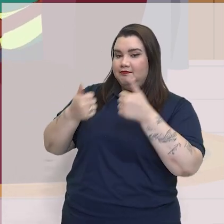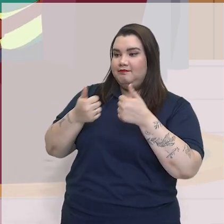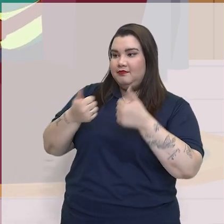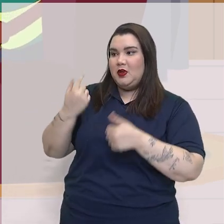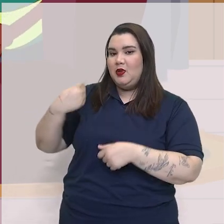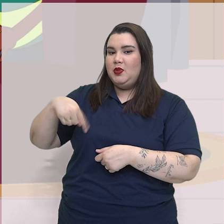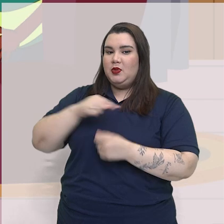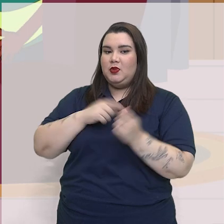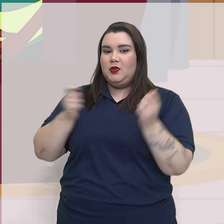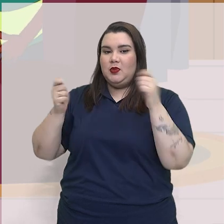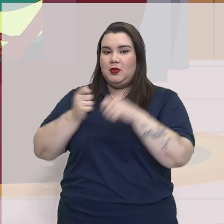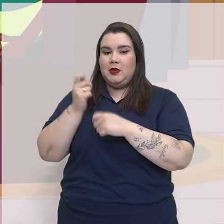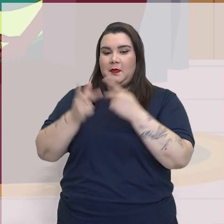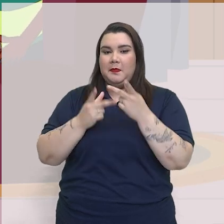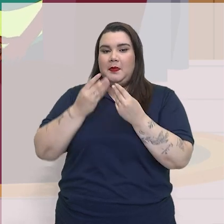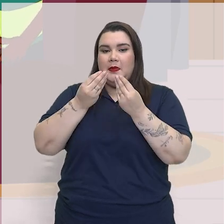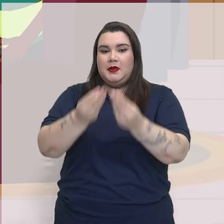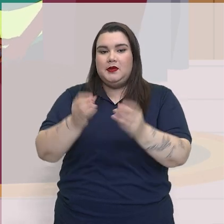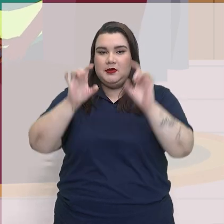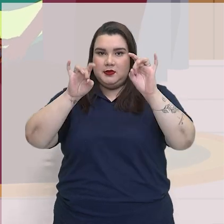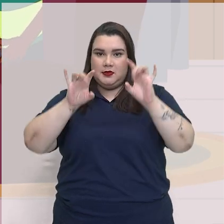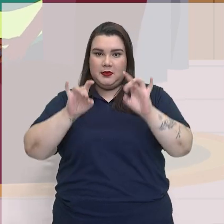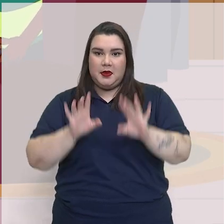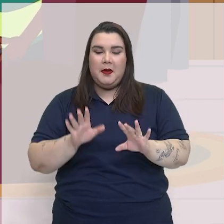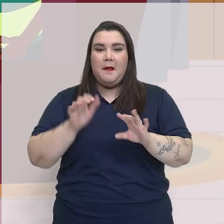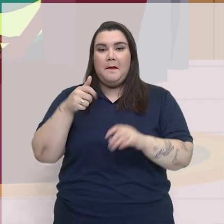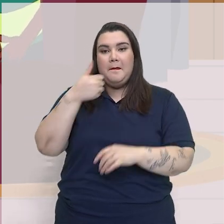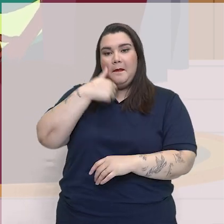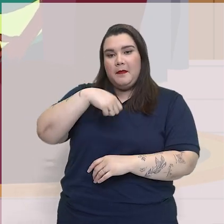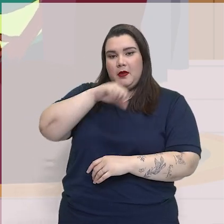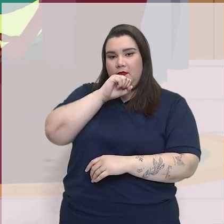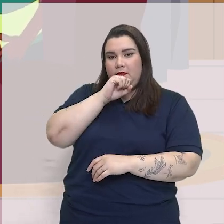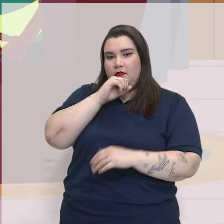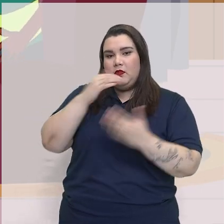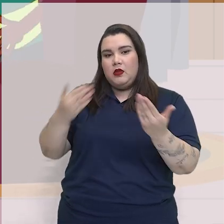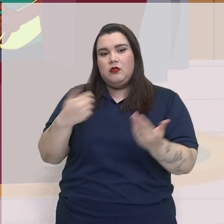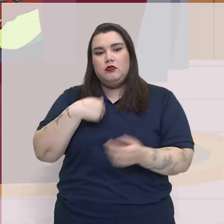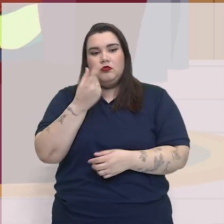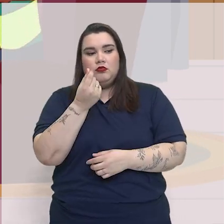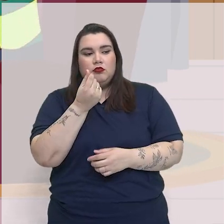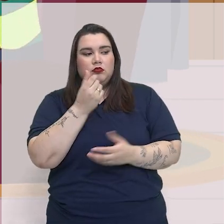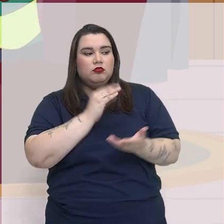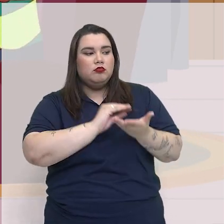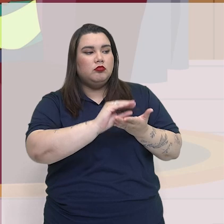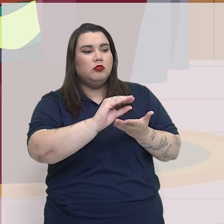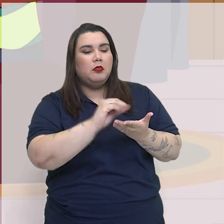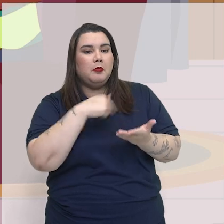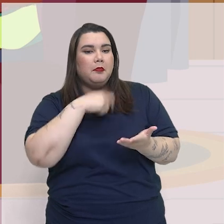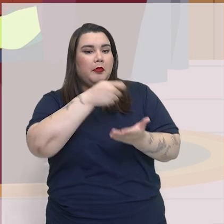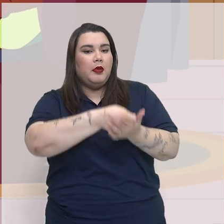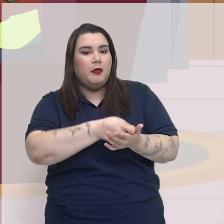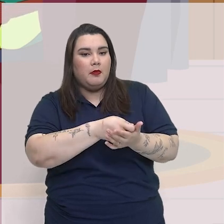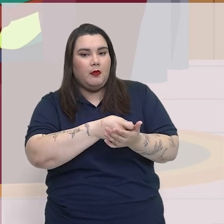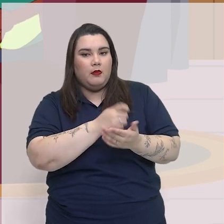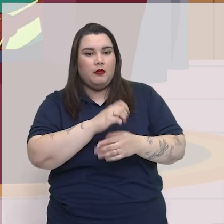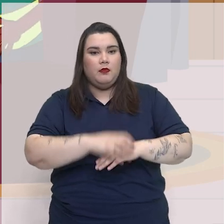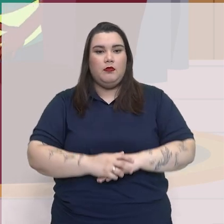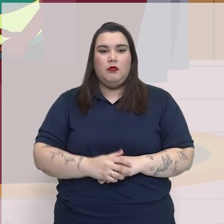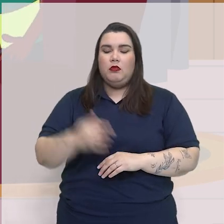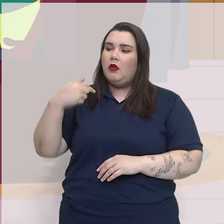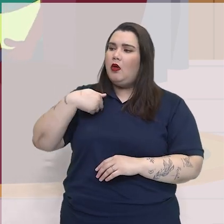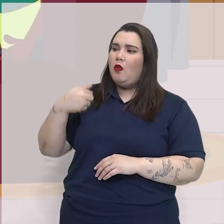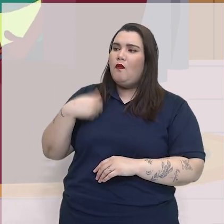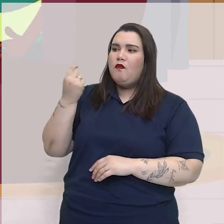gente consegue dar esse presente tão especial para a mamãe. Com quanto eu irei contribuir? Quanto eu irei pagar? E eu?